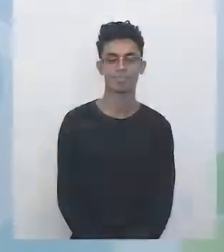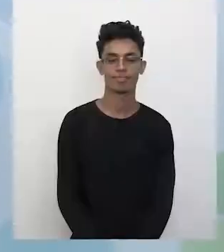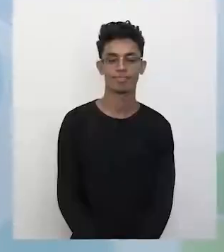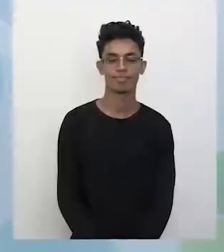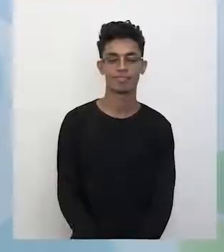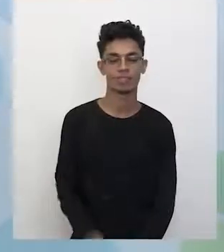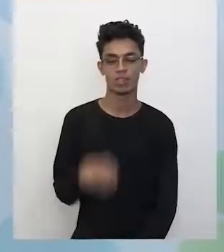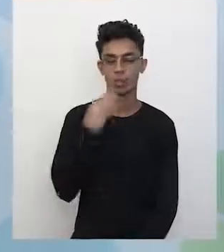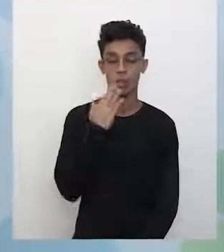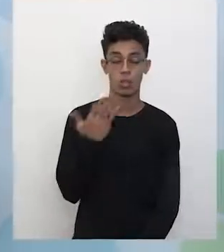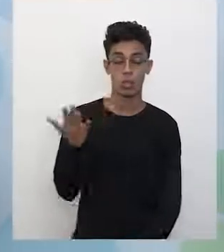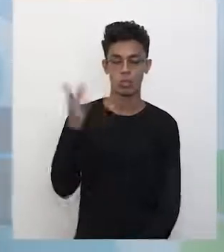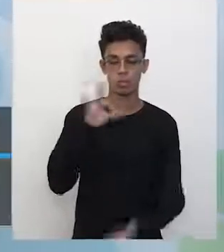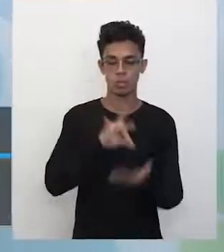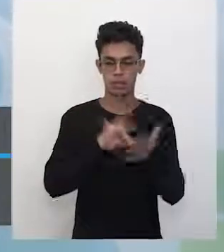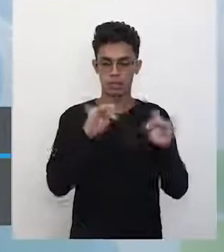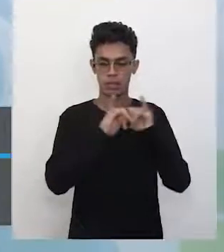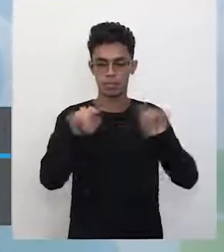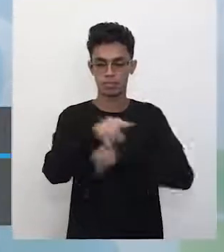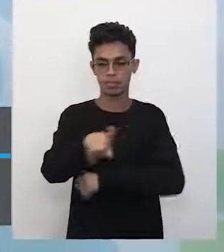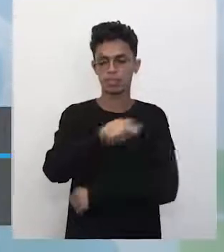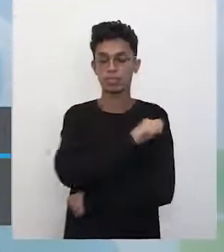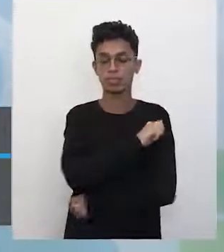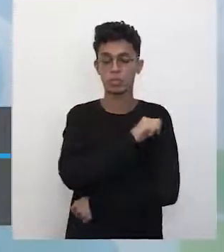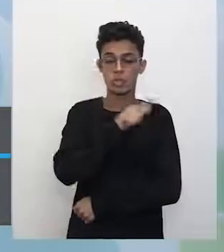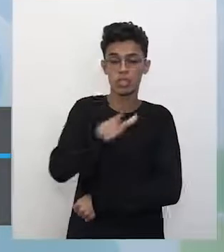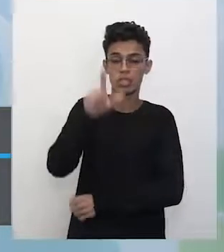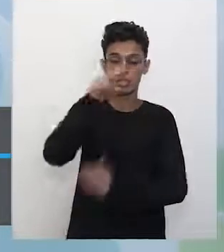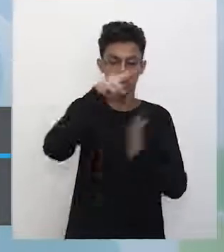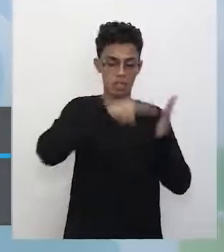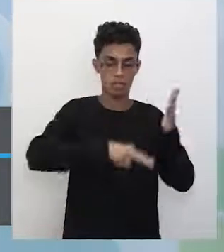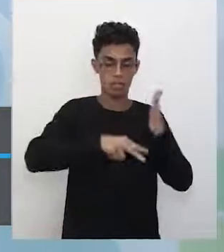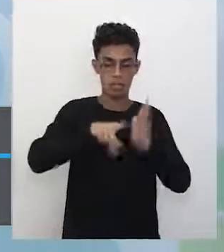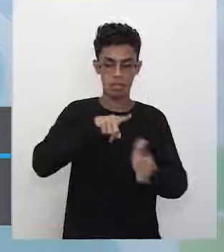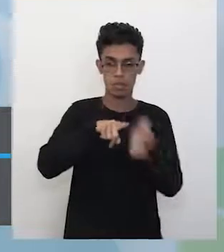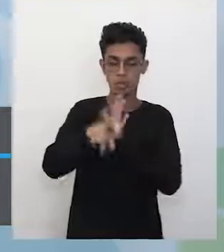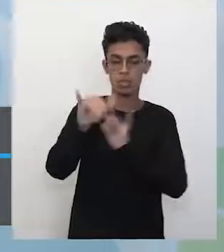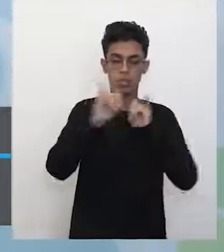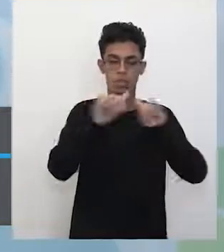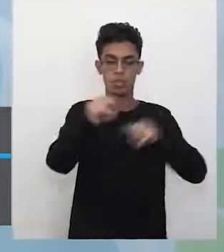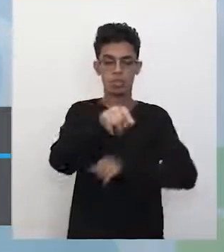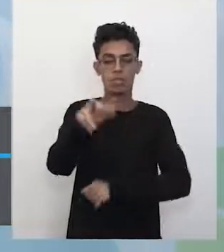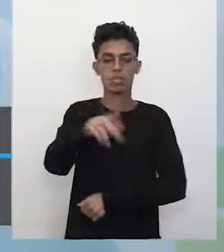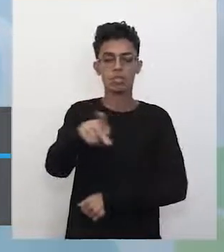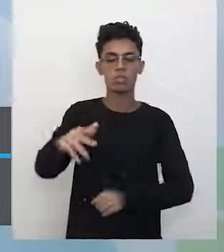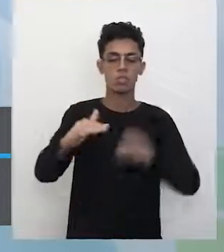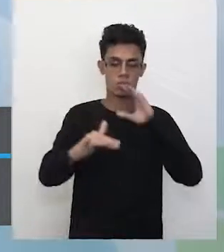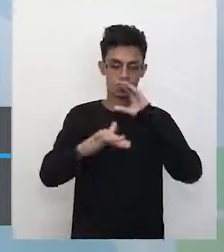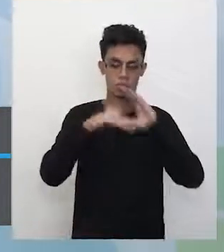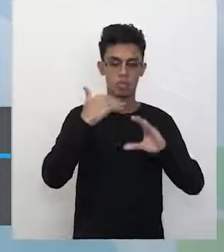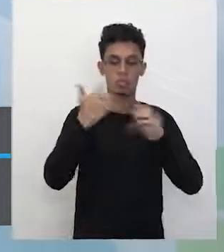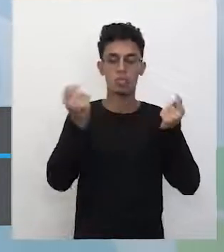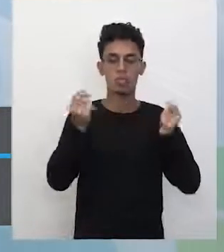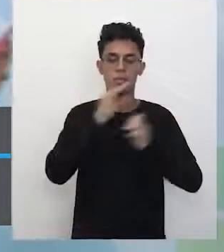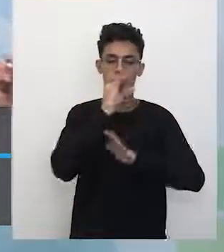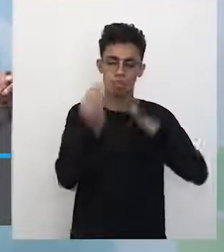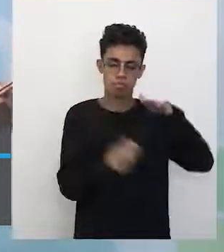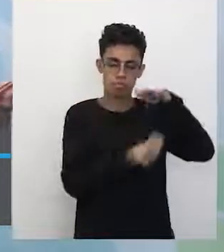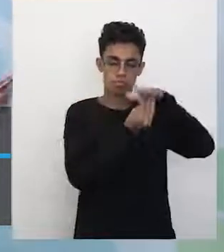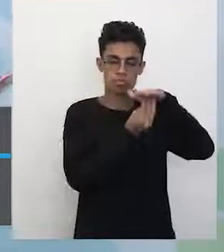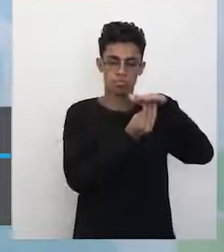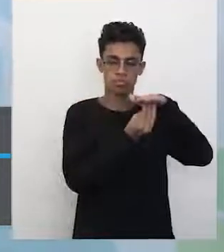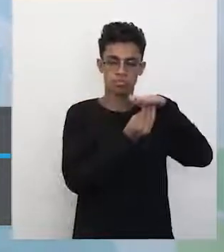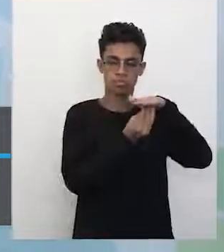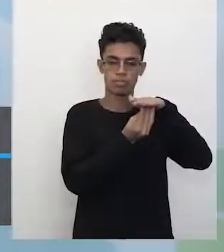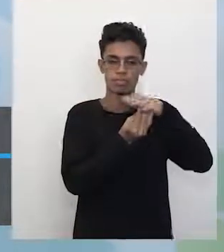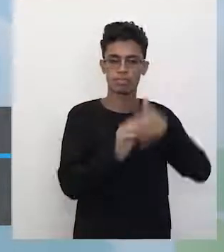Aqui a gente está afirmando algumas coisas. Antes de ler as respostas, só queria avisar, né, os professores mandaram aí sobre a questão do repositório, mandaram e-mail para a